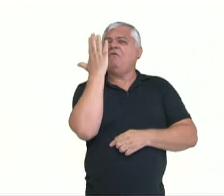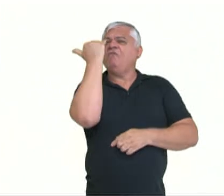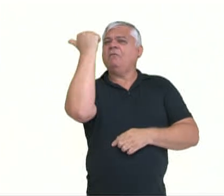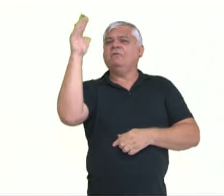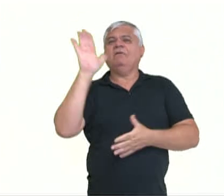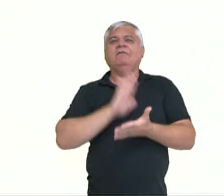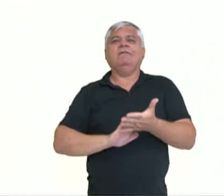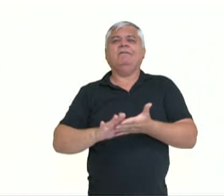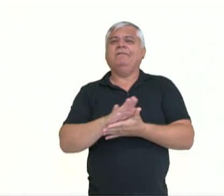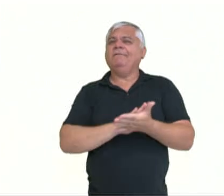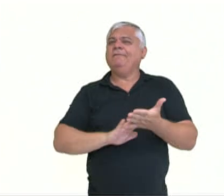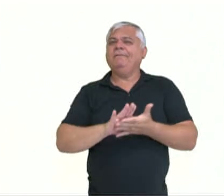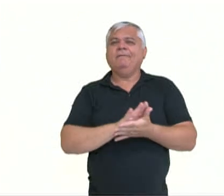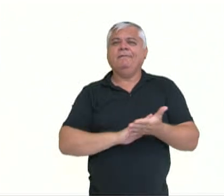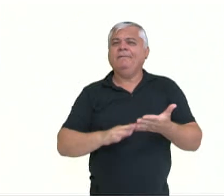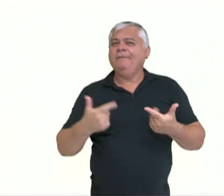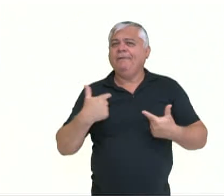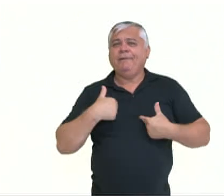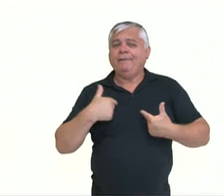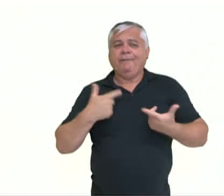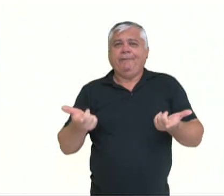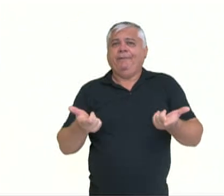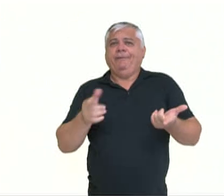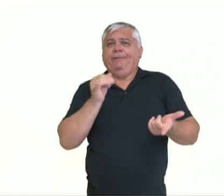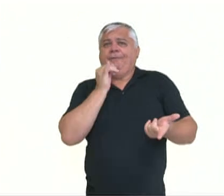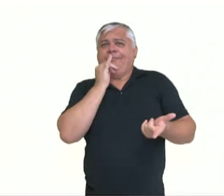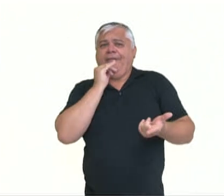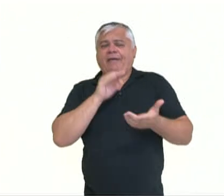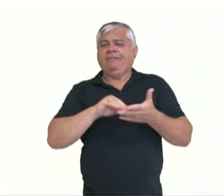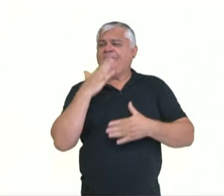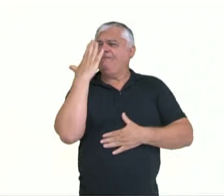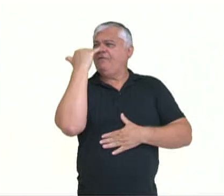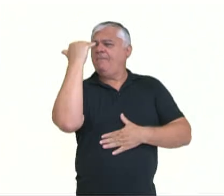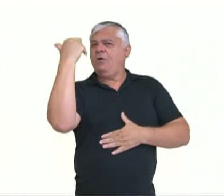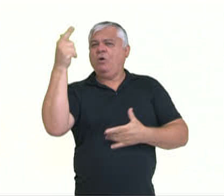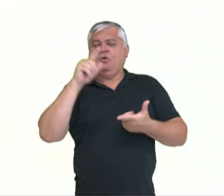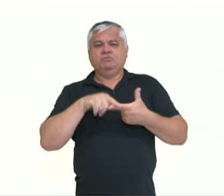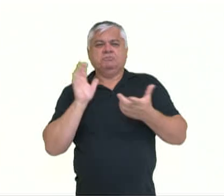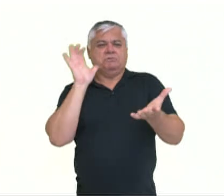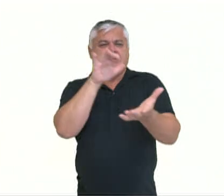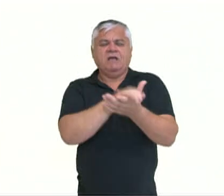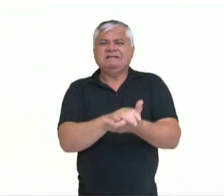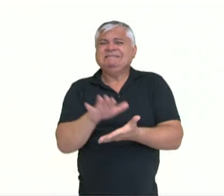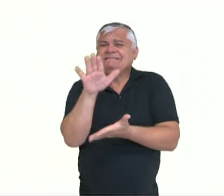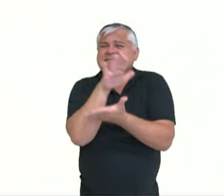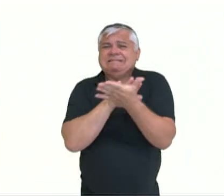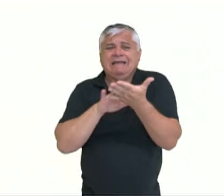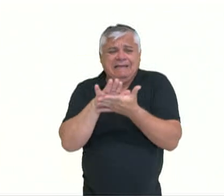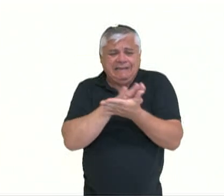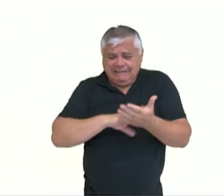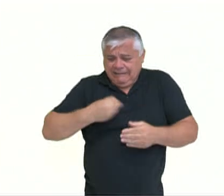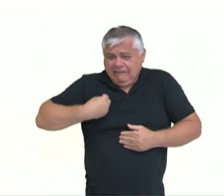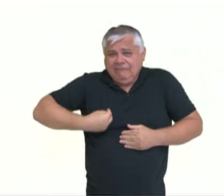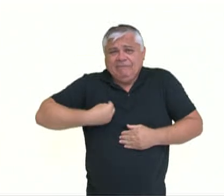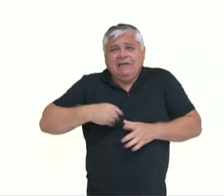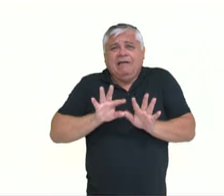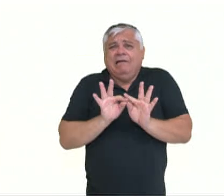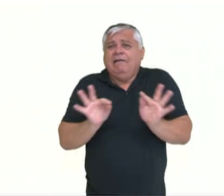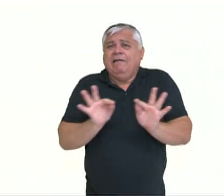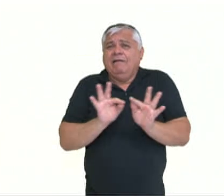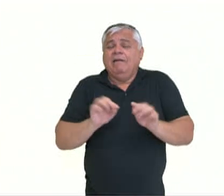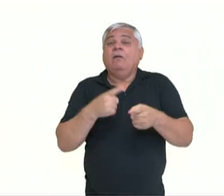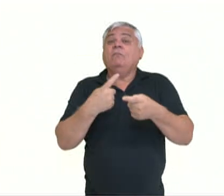emplasto. Não fui ministro, não fui califa, não conheci o casamento. Verdade é que, ao lado